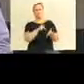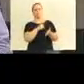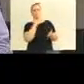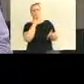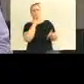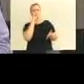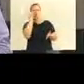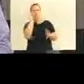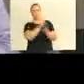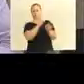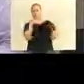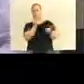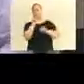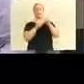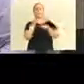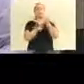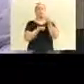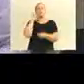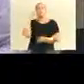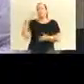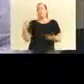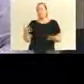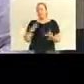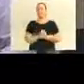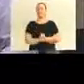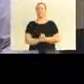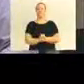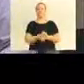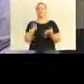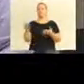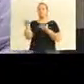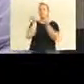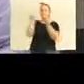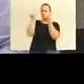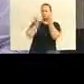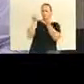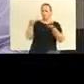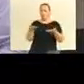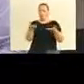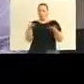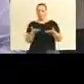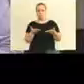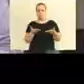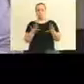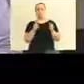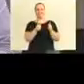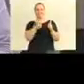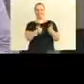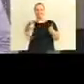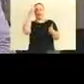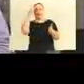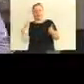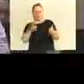acontecendo. Então, as informações que se dá hoje, talvez não sejam as mesmas de amanhã. Porque não se sabe o